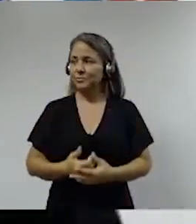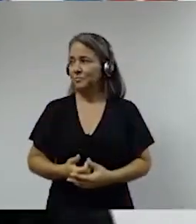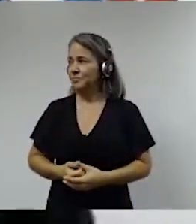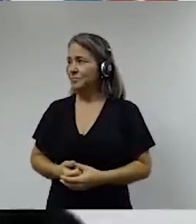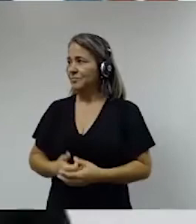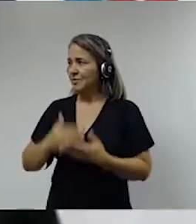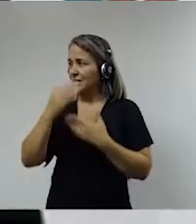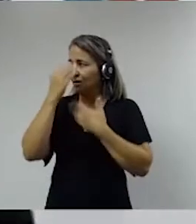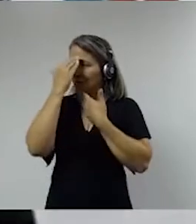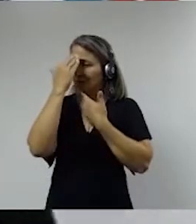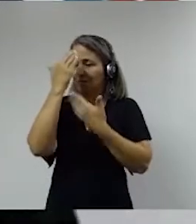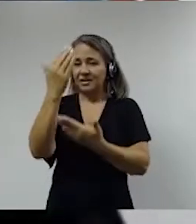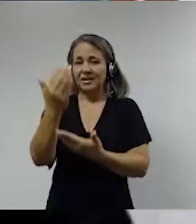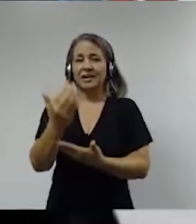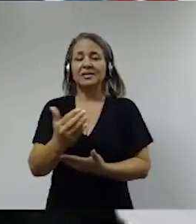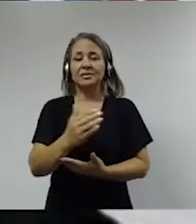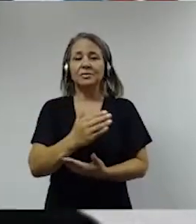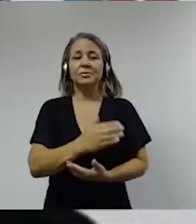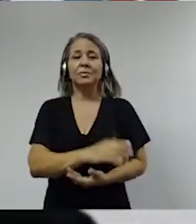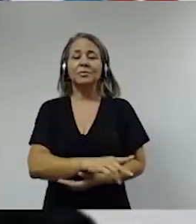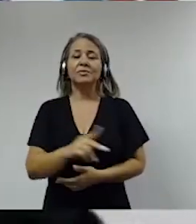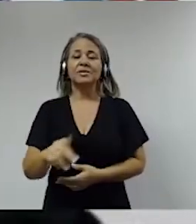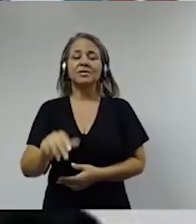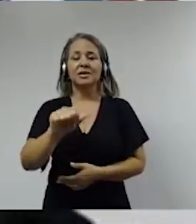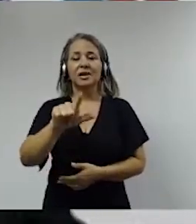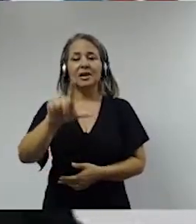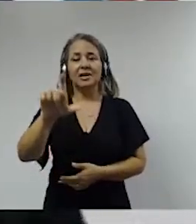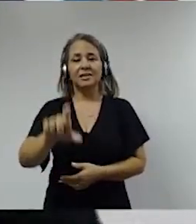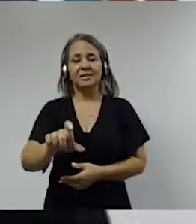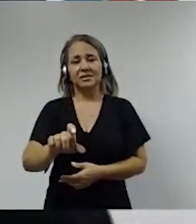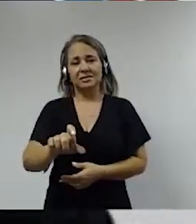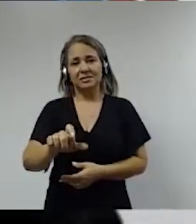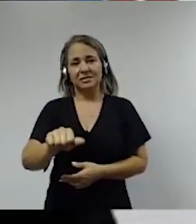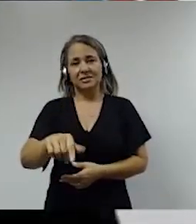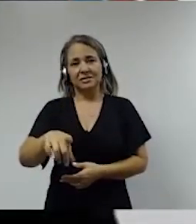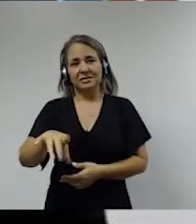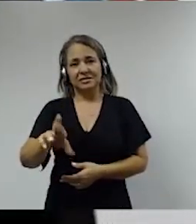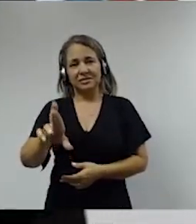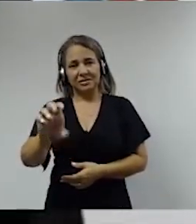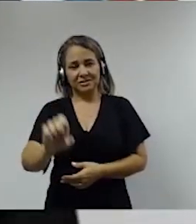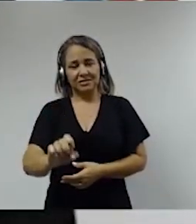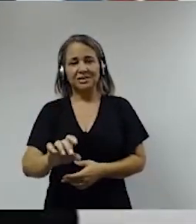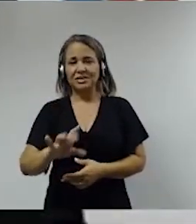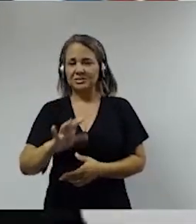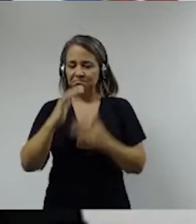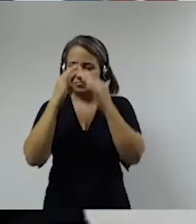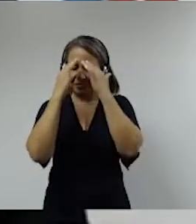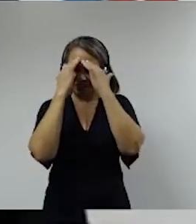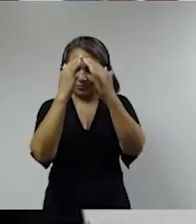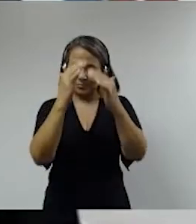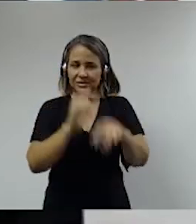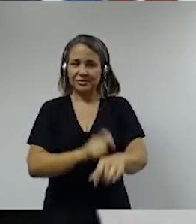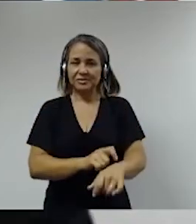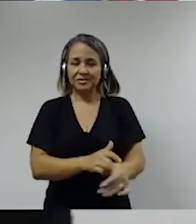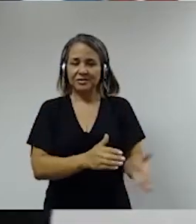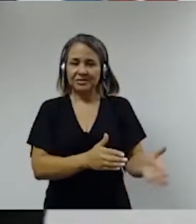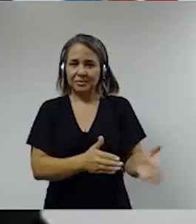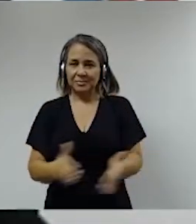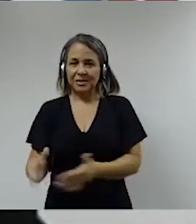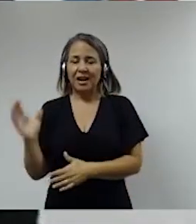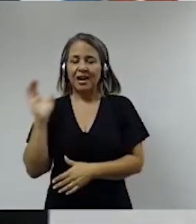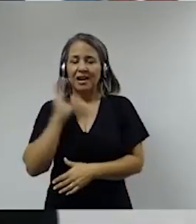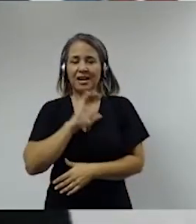Muito obrigado, doutor Alexandre Cordeiro, também um exímio respeitador do tempo, e de